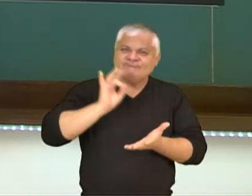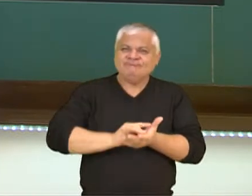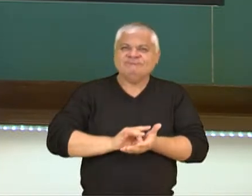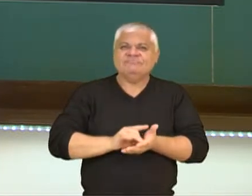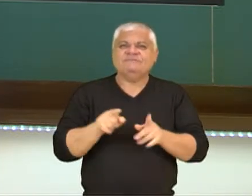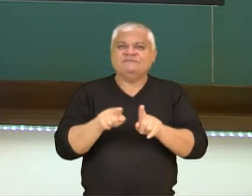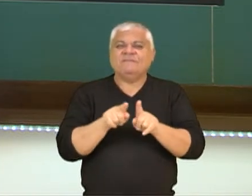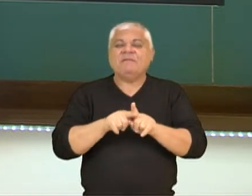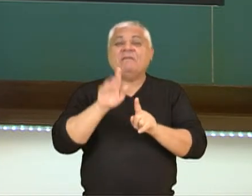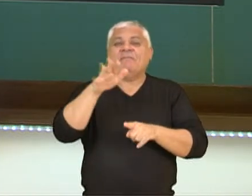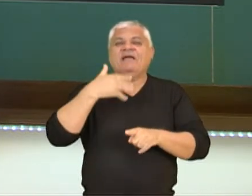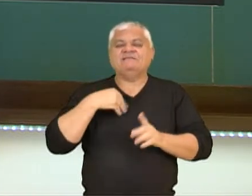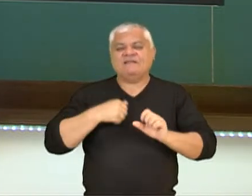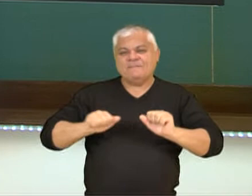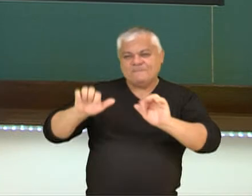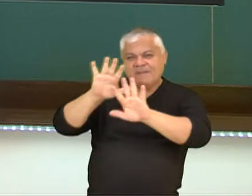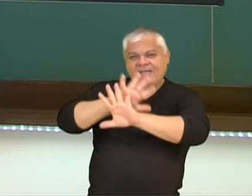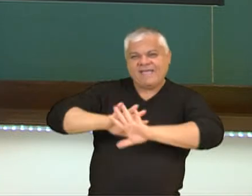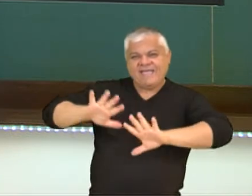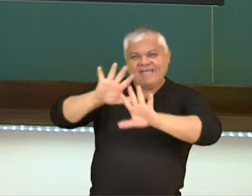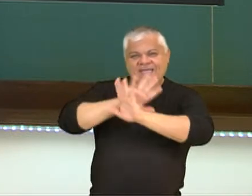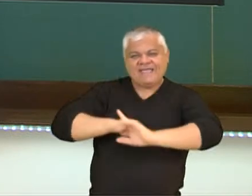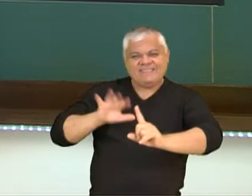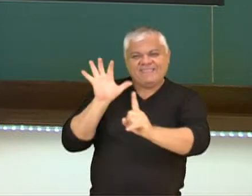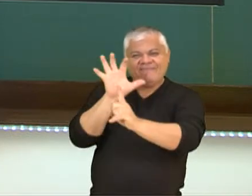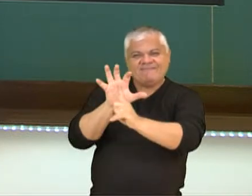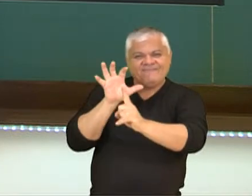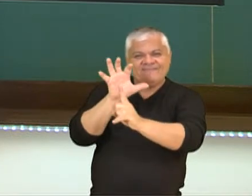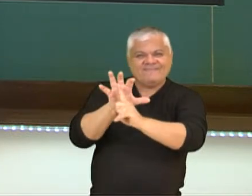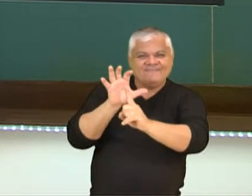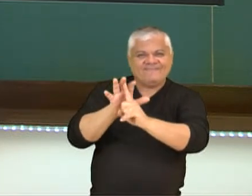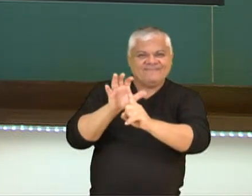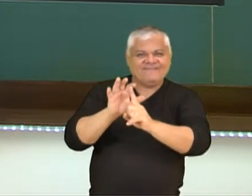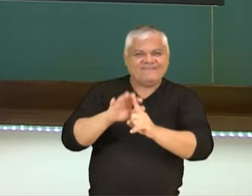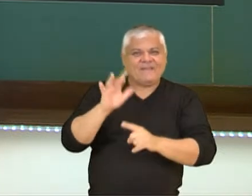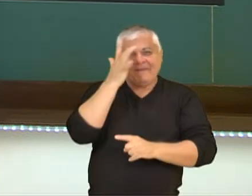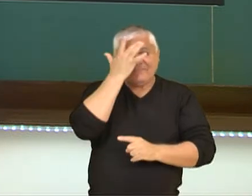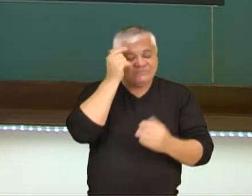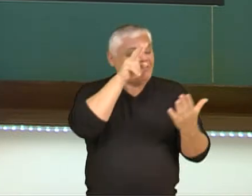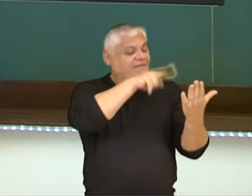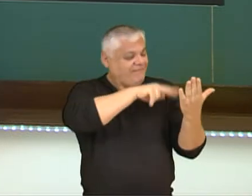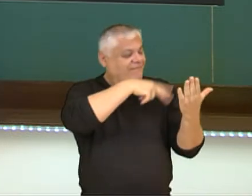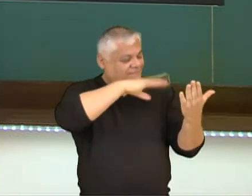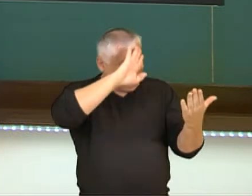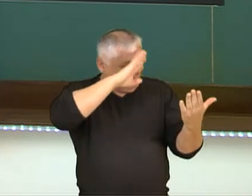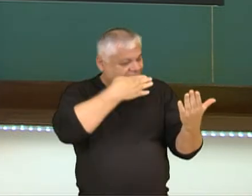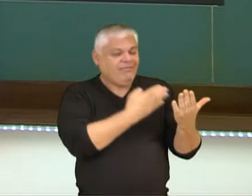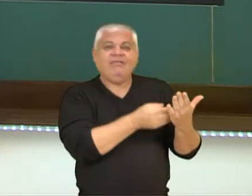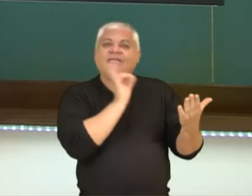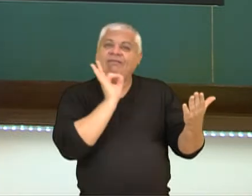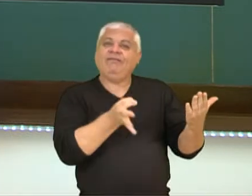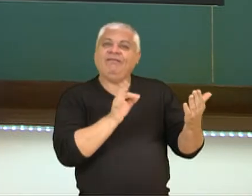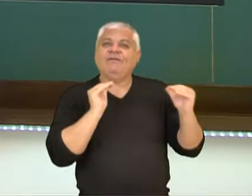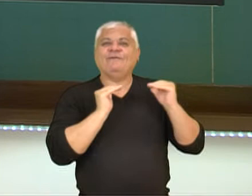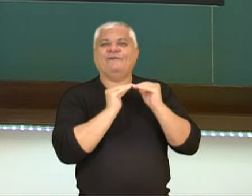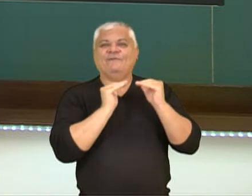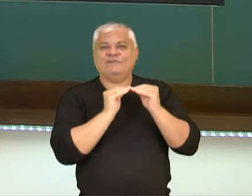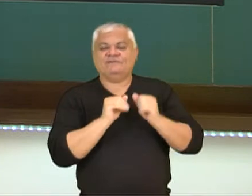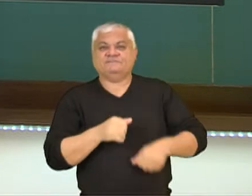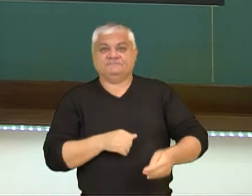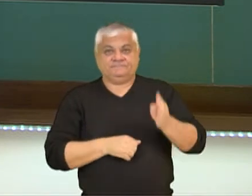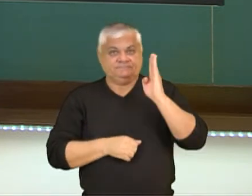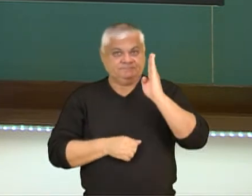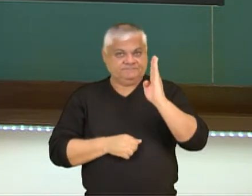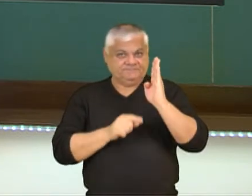de vista, mas também ajuda a convencer o público, né? Forma também a opinião do público. A letra